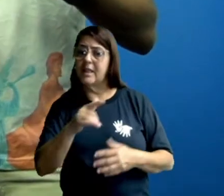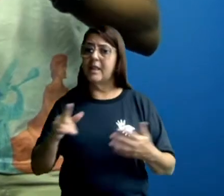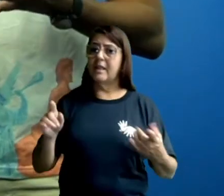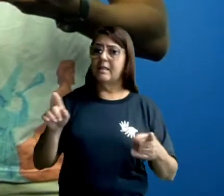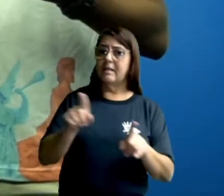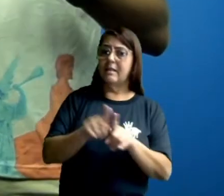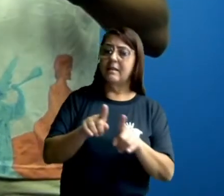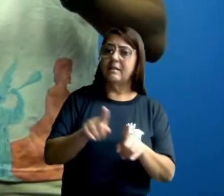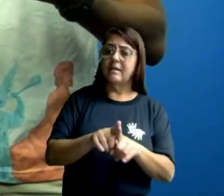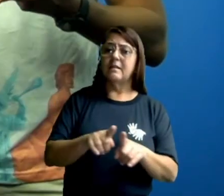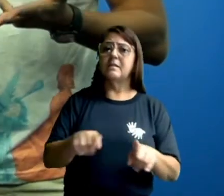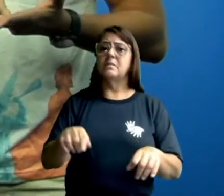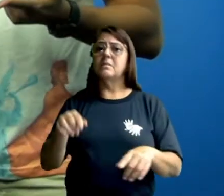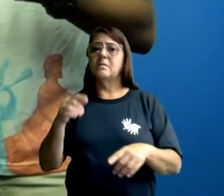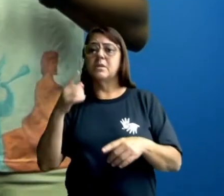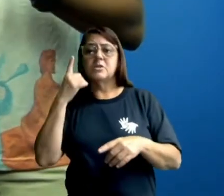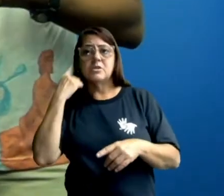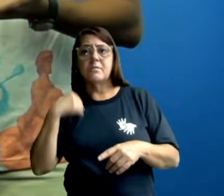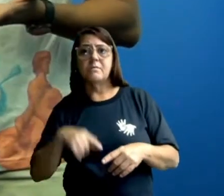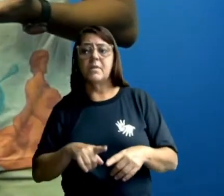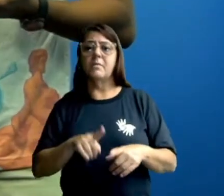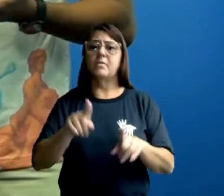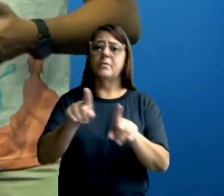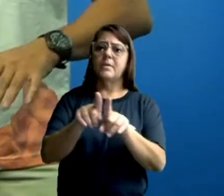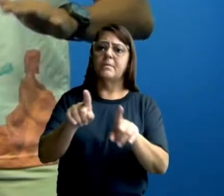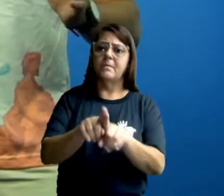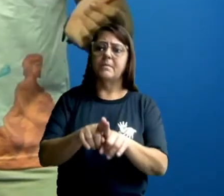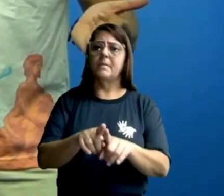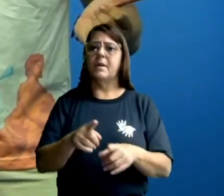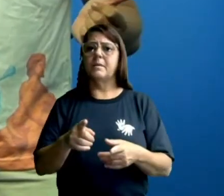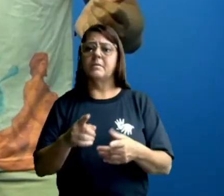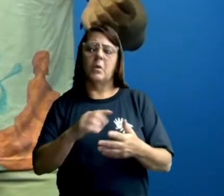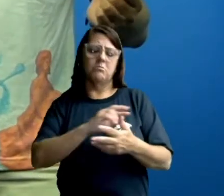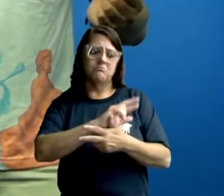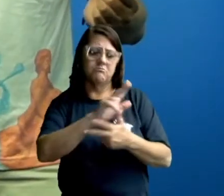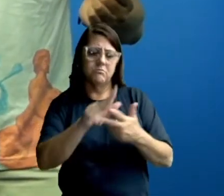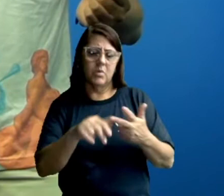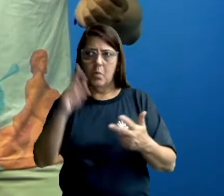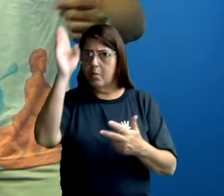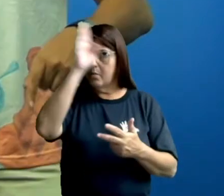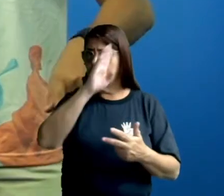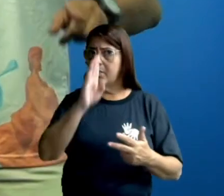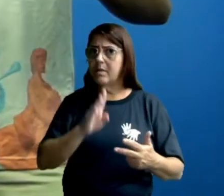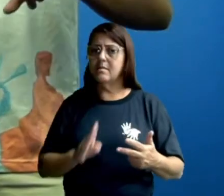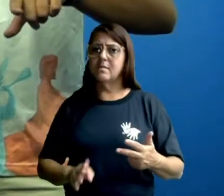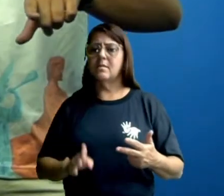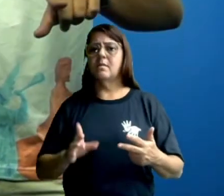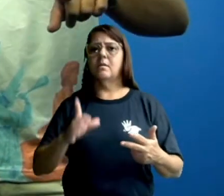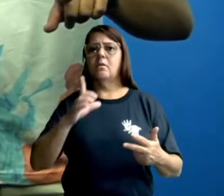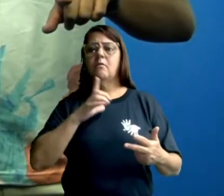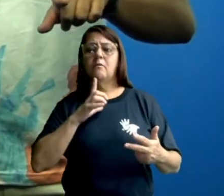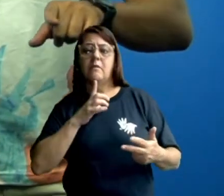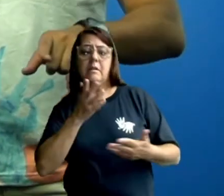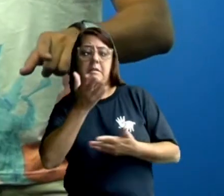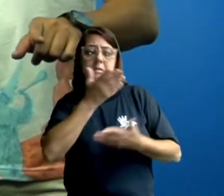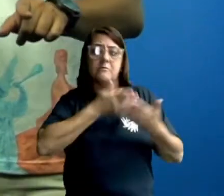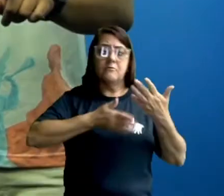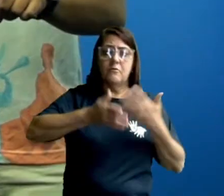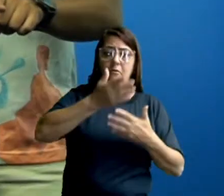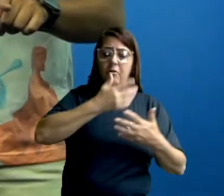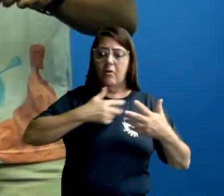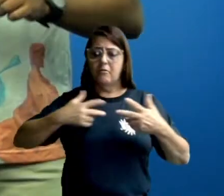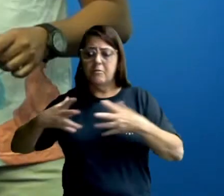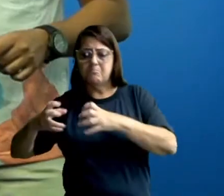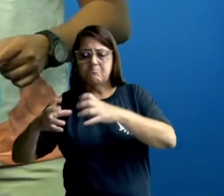Inglaterra, França, Estados Unidos, União Soviética, dentre outros. O Brasil, por exemplo, ele se envolve nesse conflito